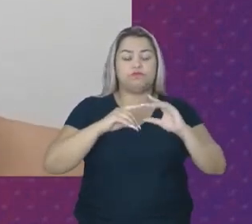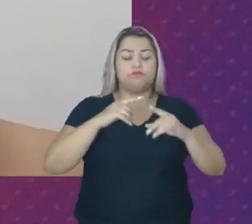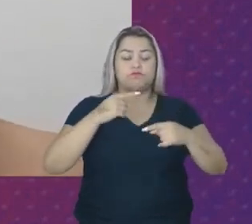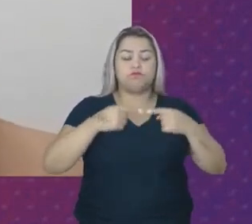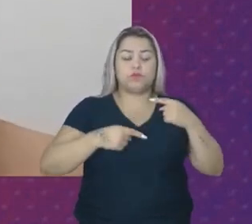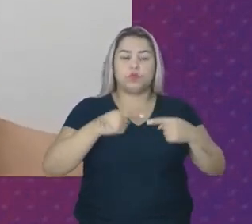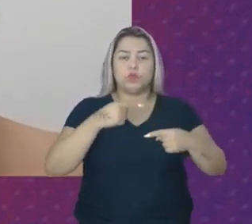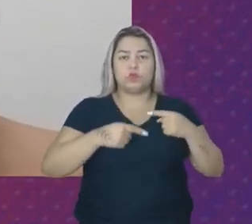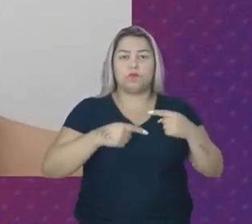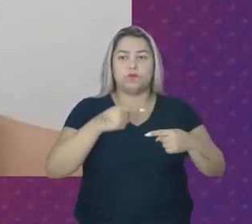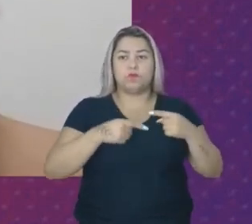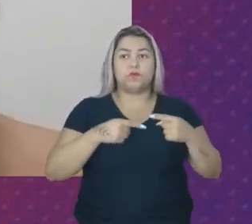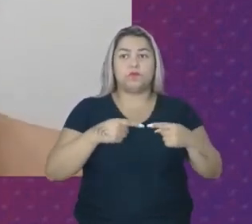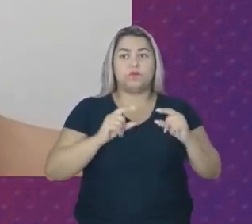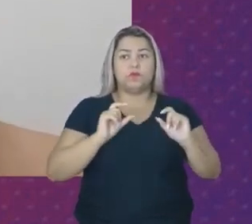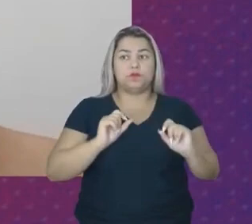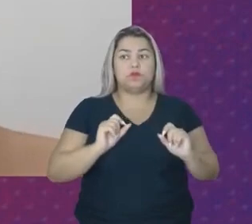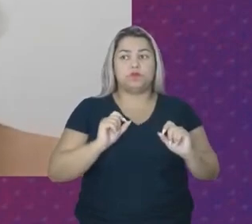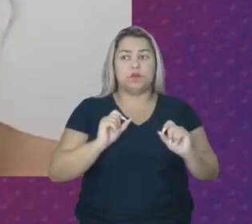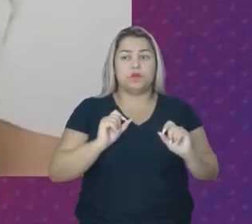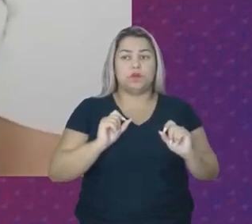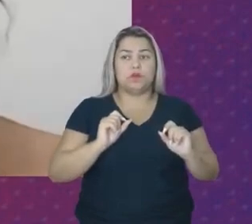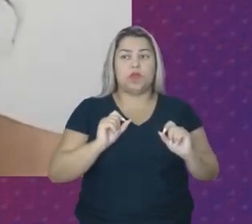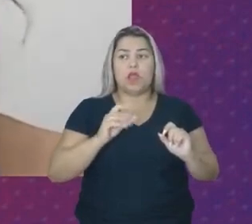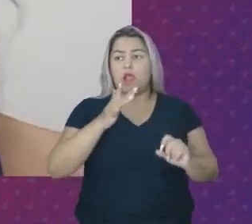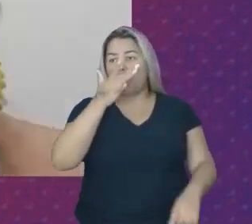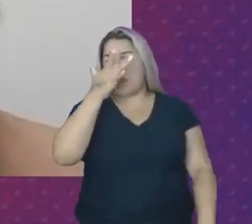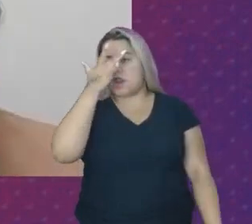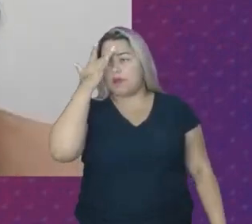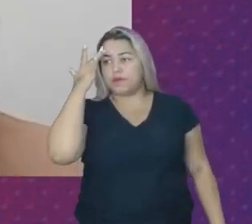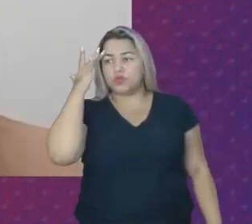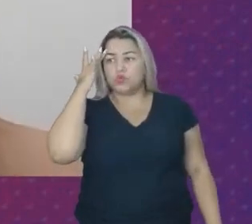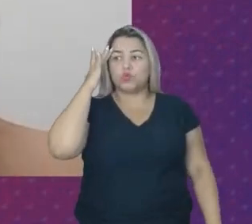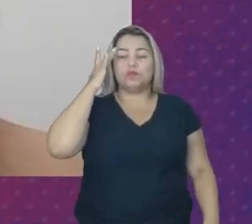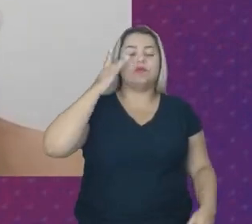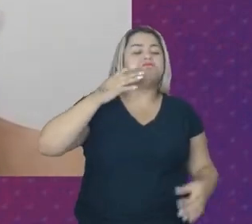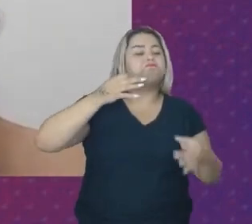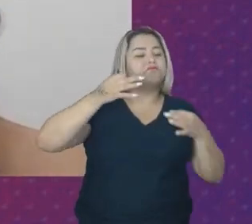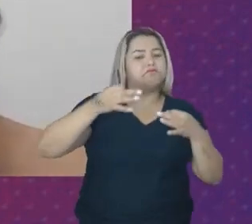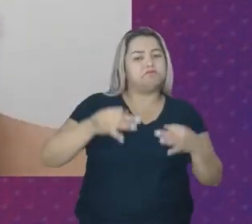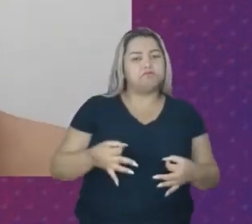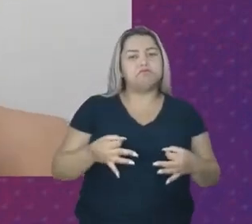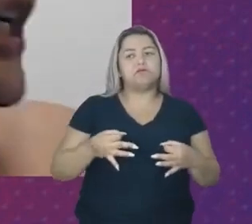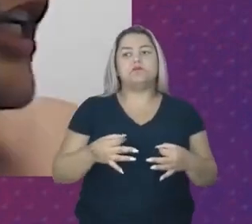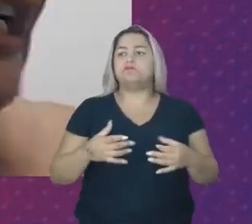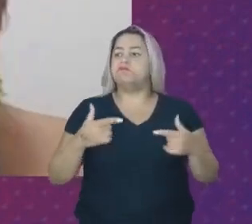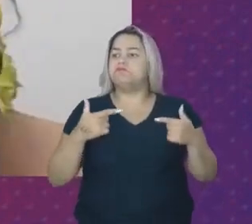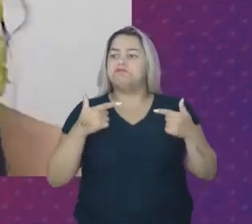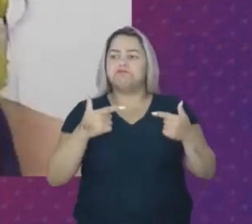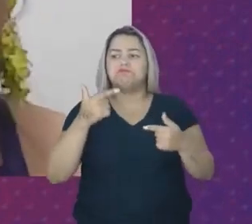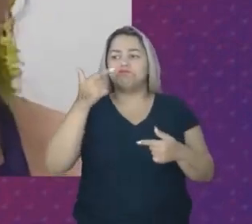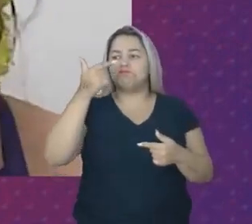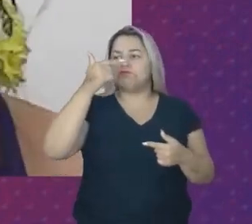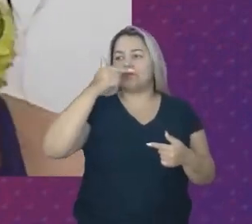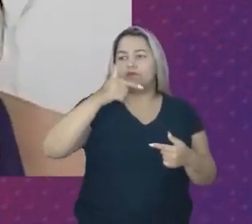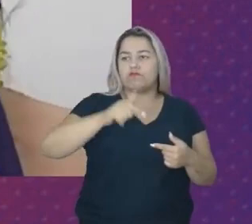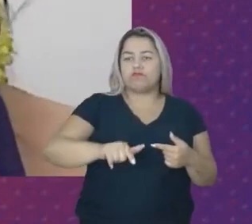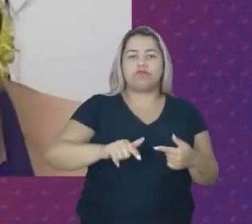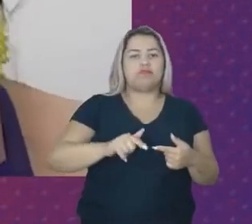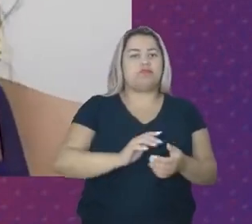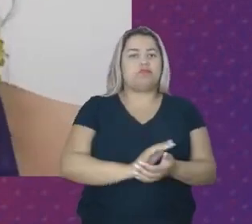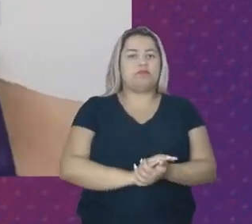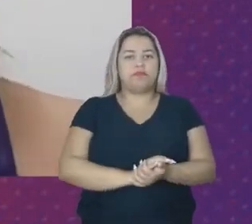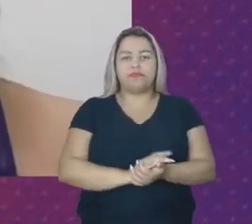como um arquétipo dominante, né? Aquela pessoa que está pronta para encarar qualquer desafio, que